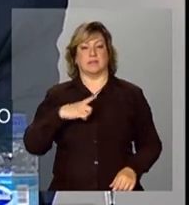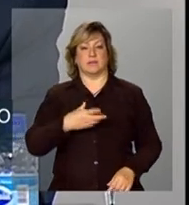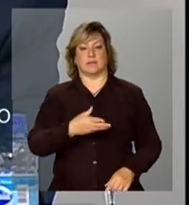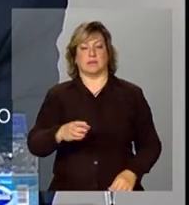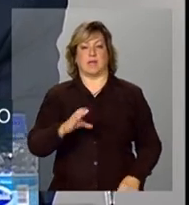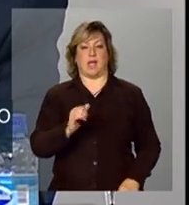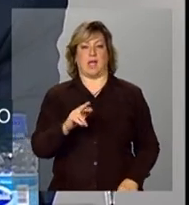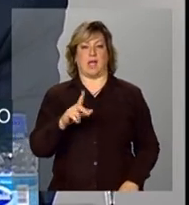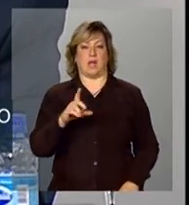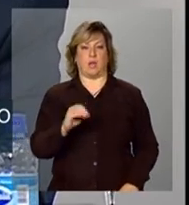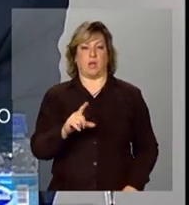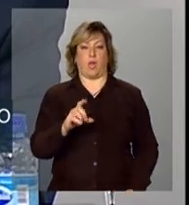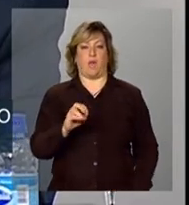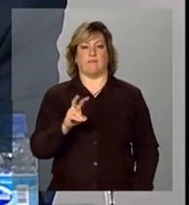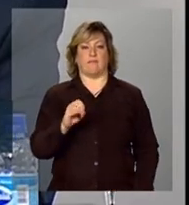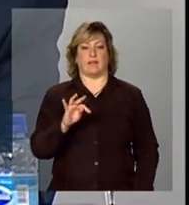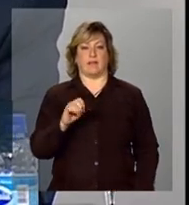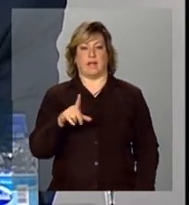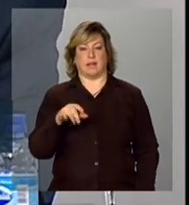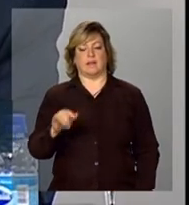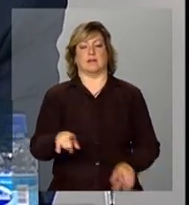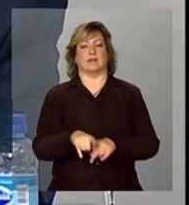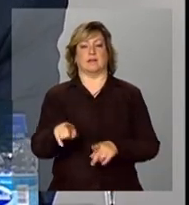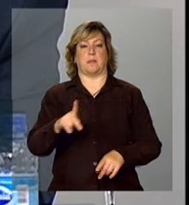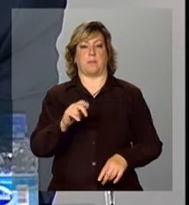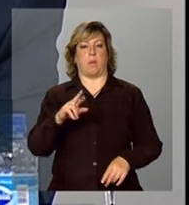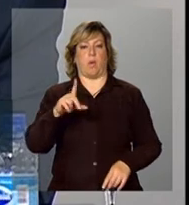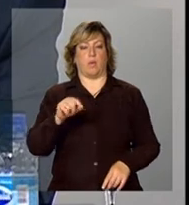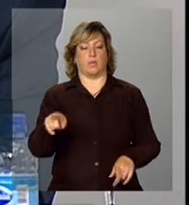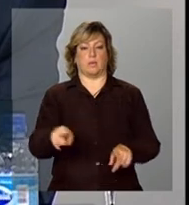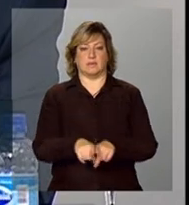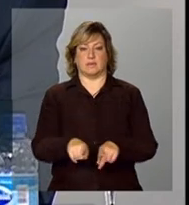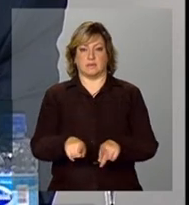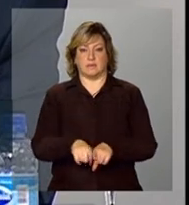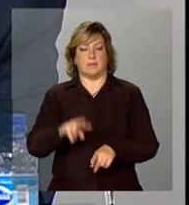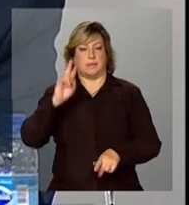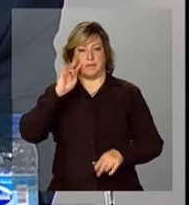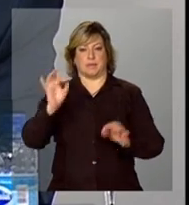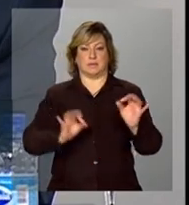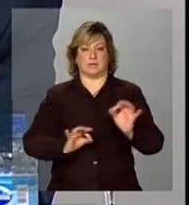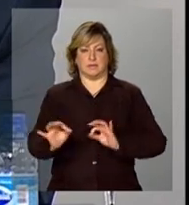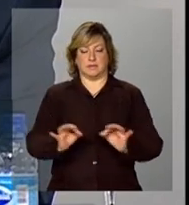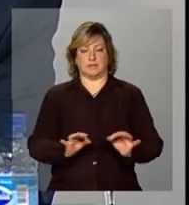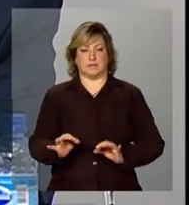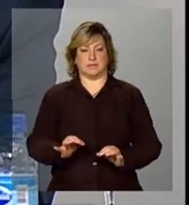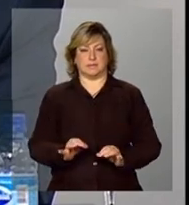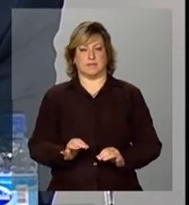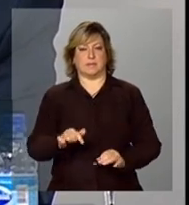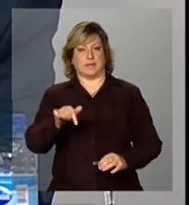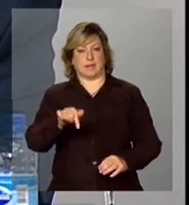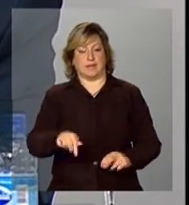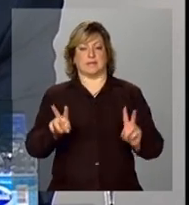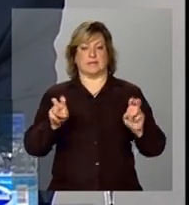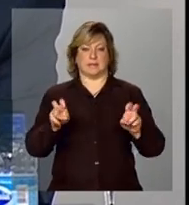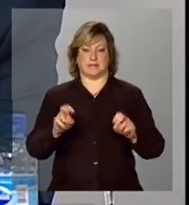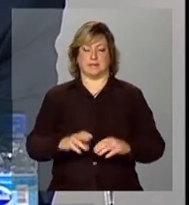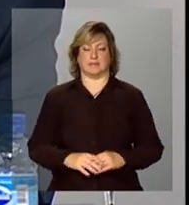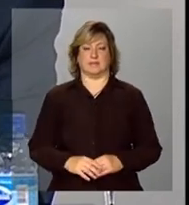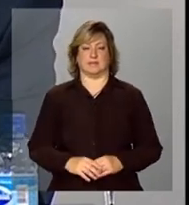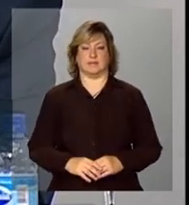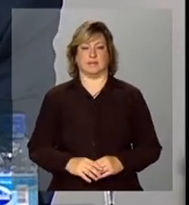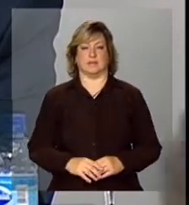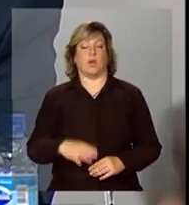Carlo Lovatelli e o Paulo Adário chefiando esse assunto.